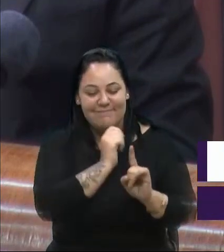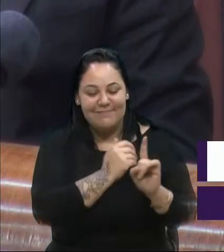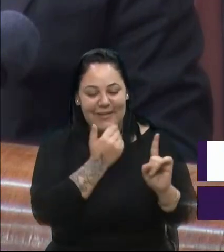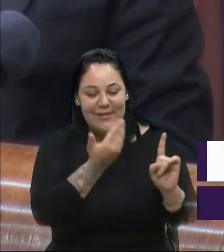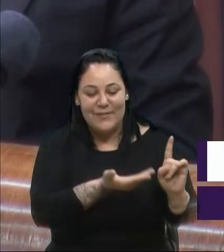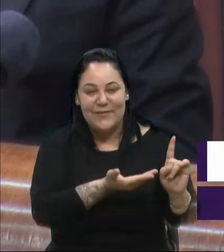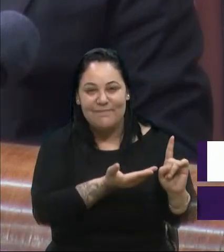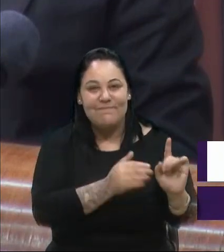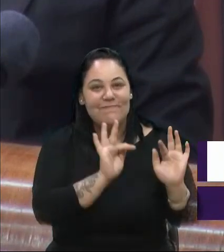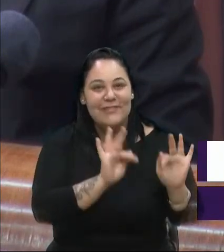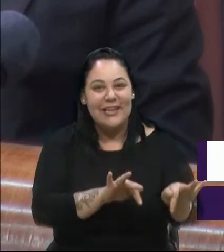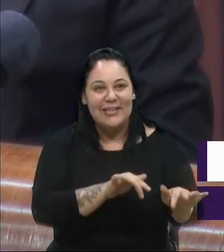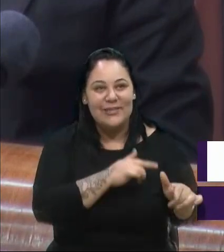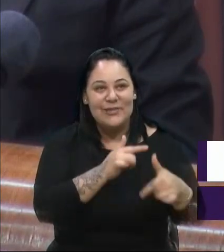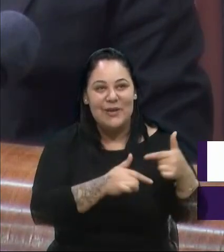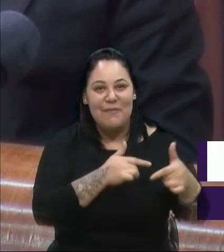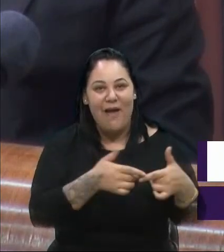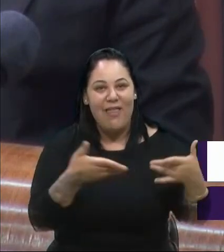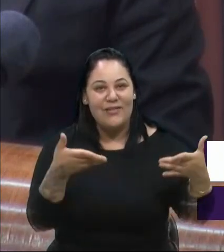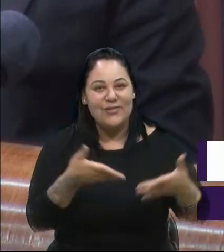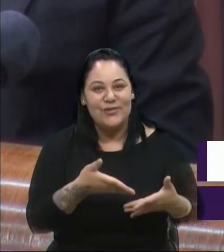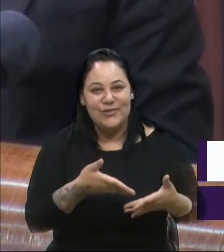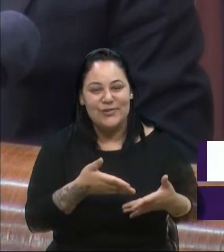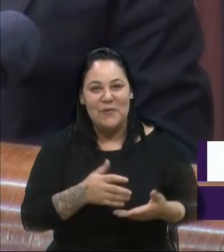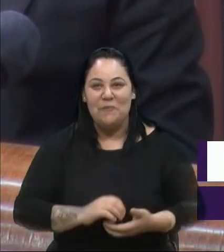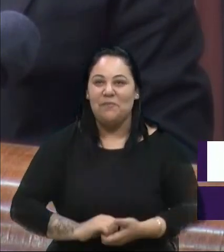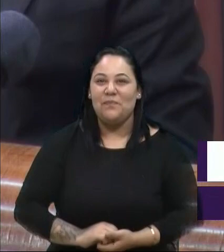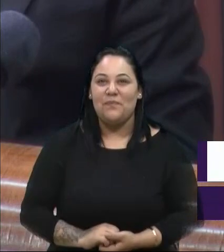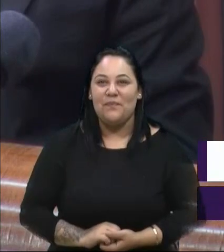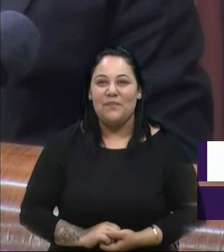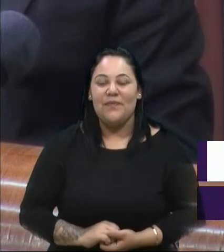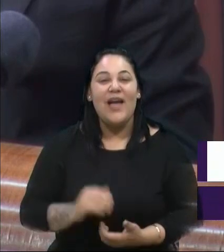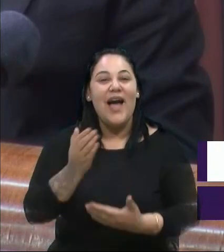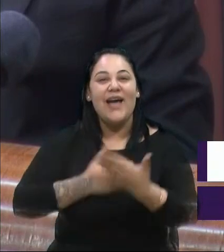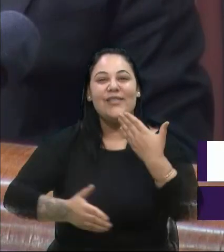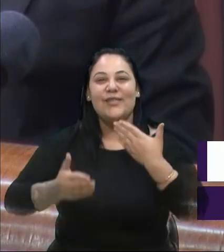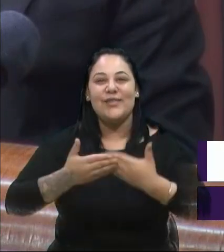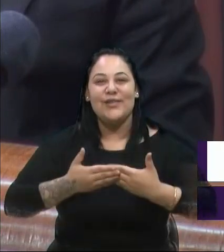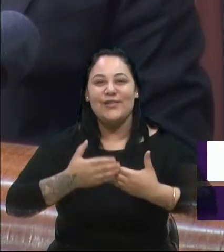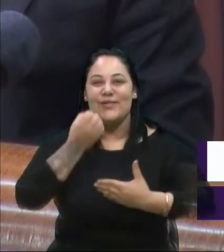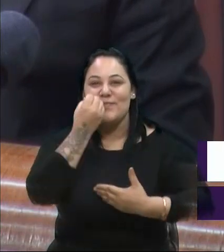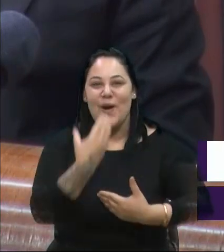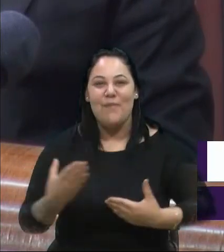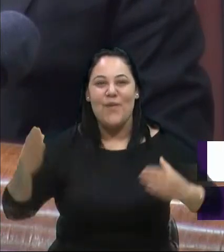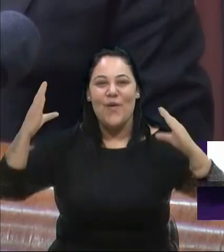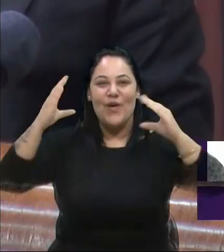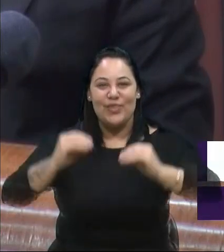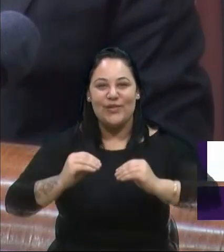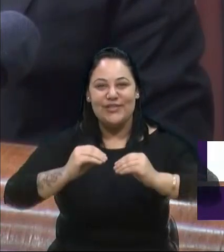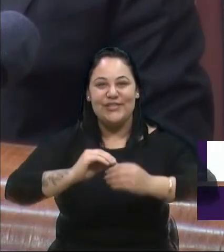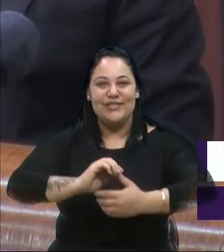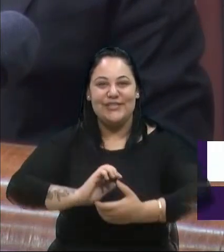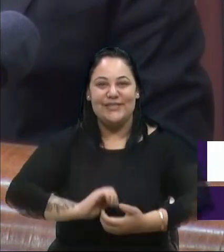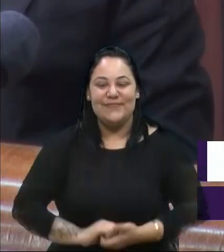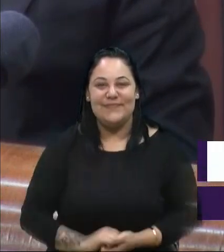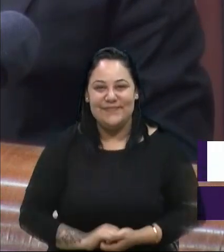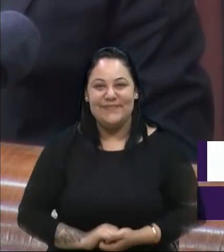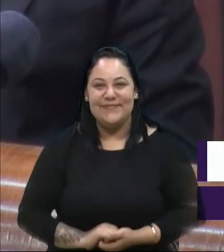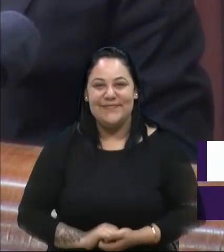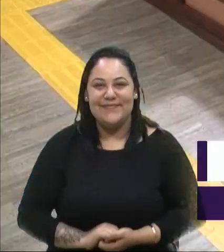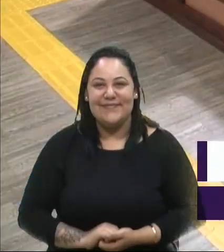Declaro encerrados os trabalhos desta solenidade. Tenham todos uma boa noite.